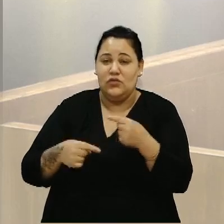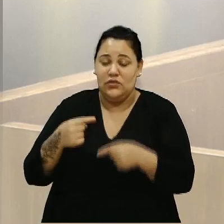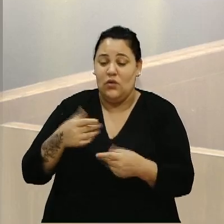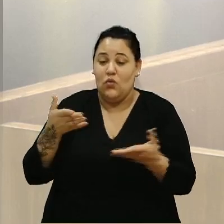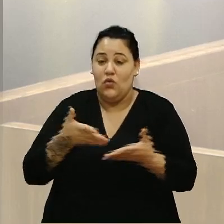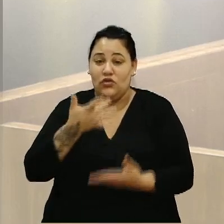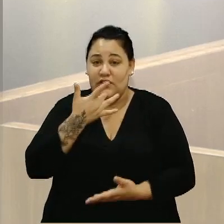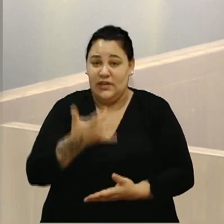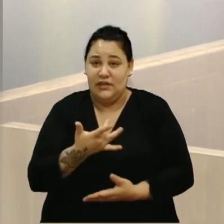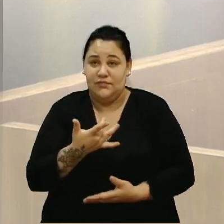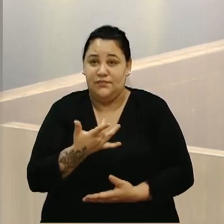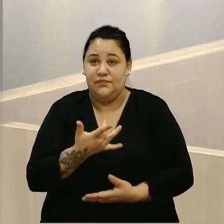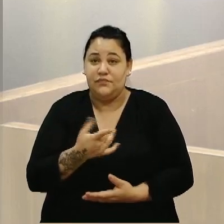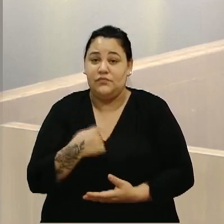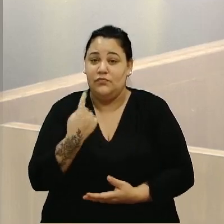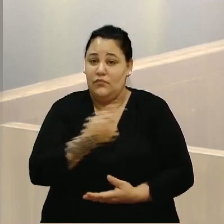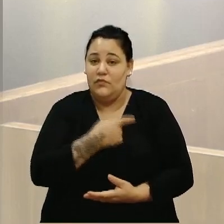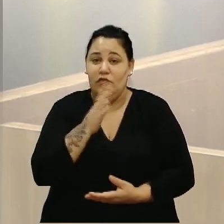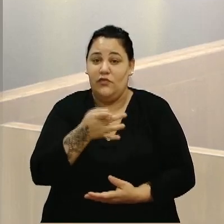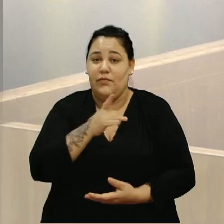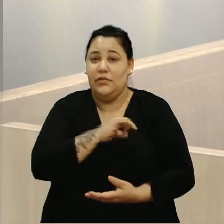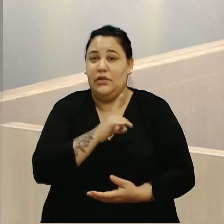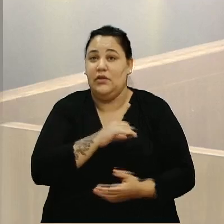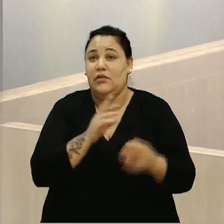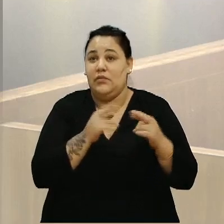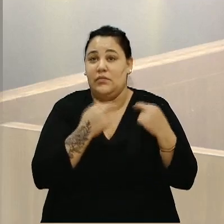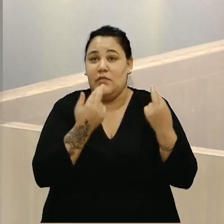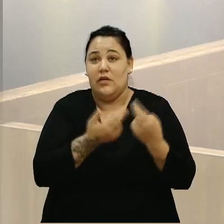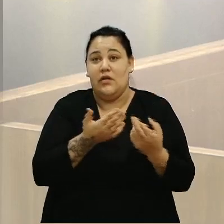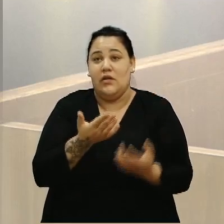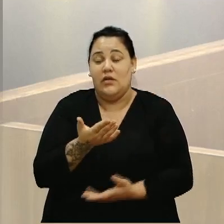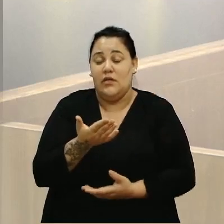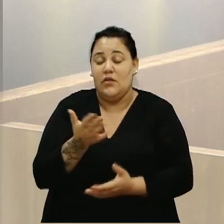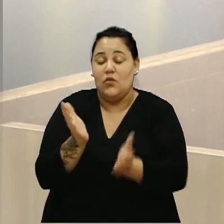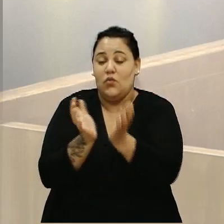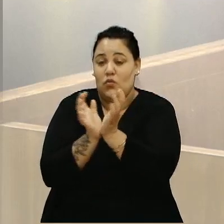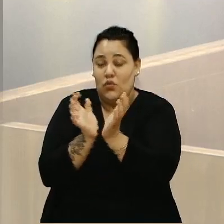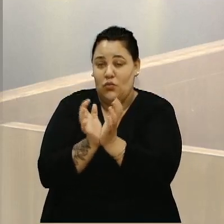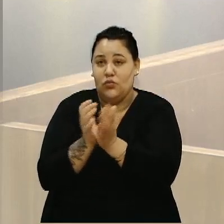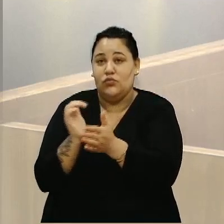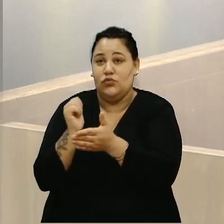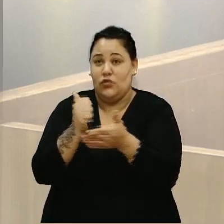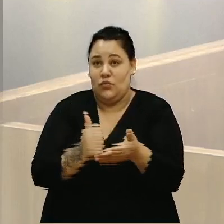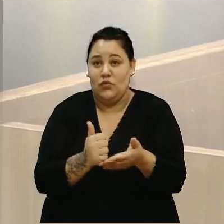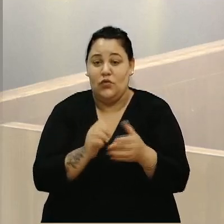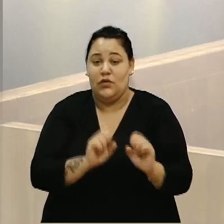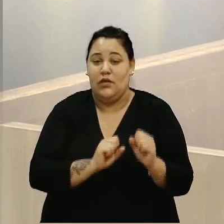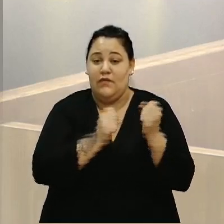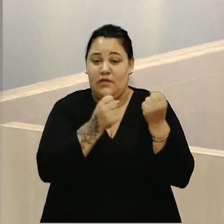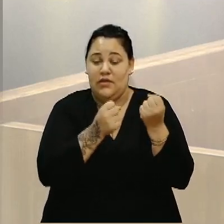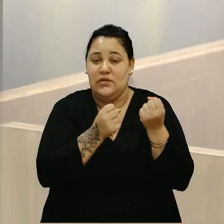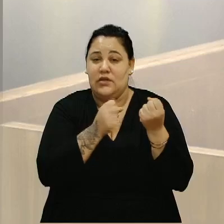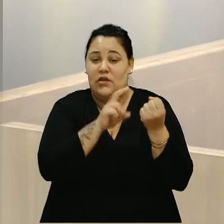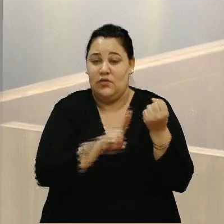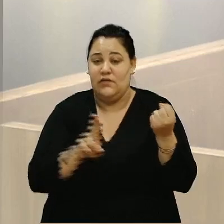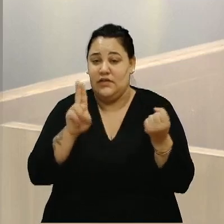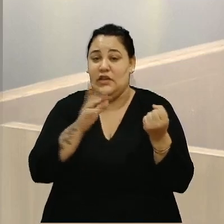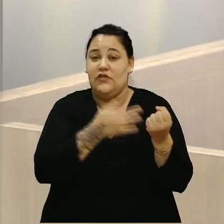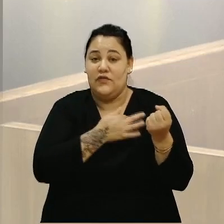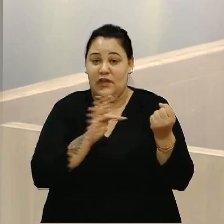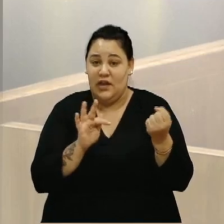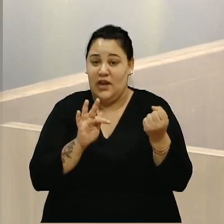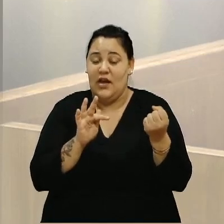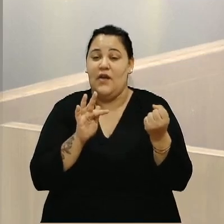tarde, nós já teremos uma reunião da Frente Parlamentar em defesa da Universidade Federal na